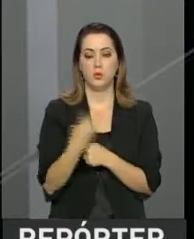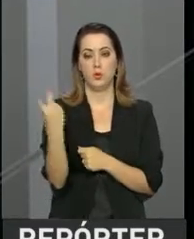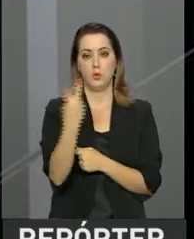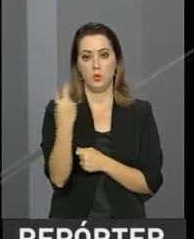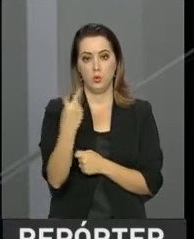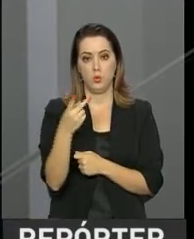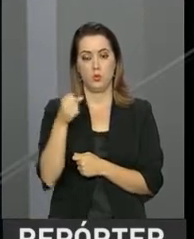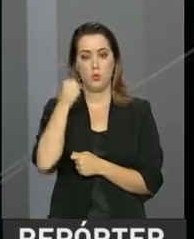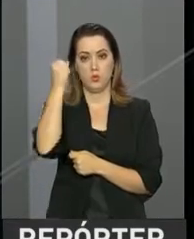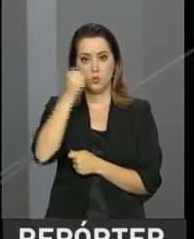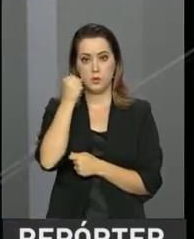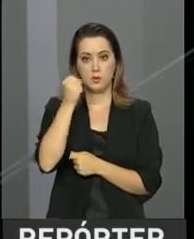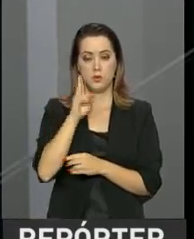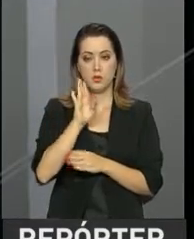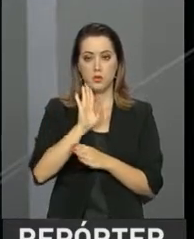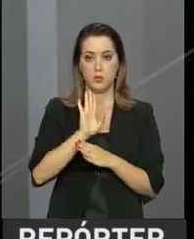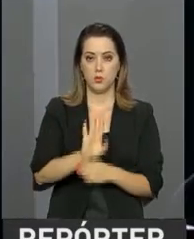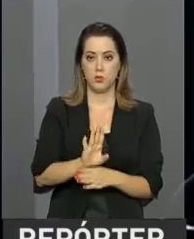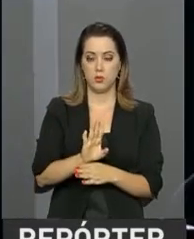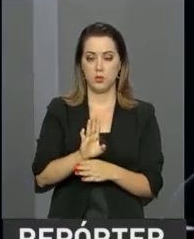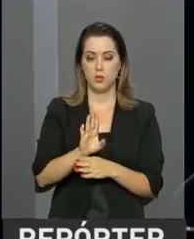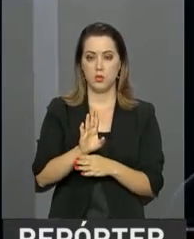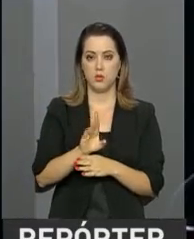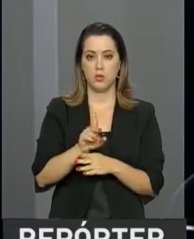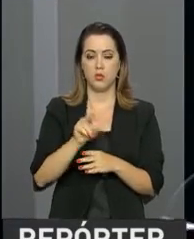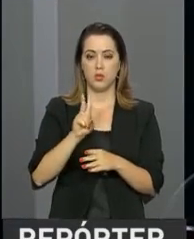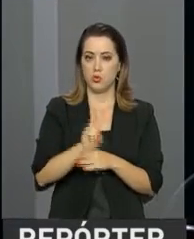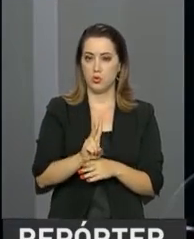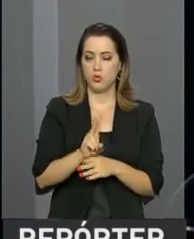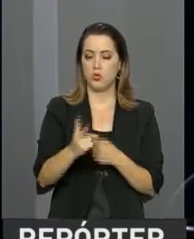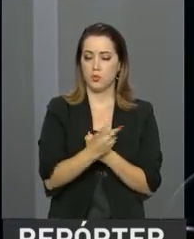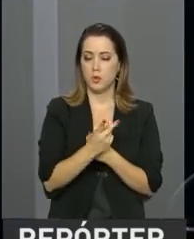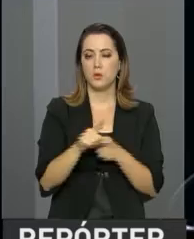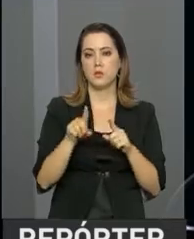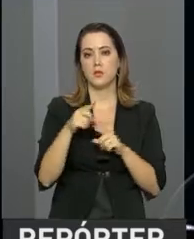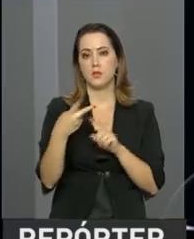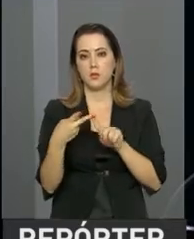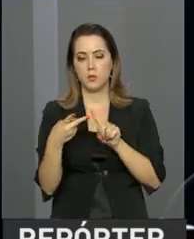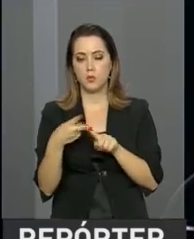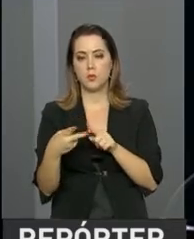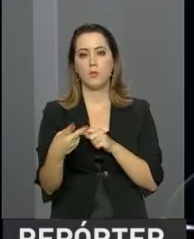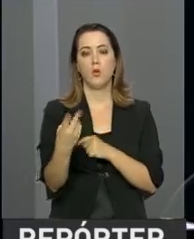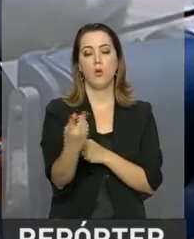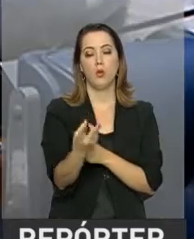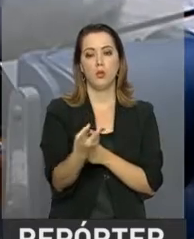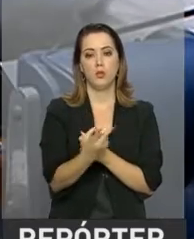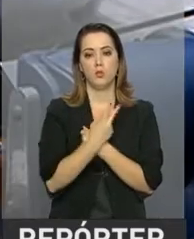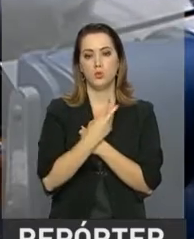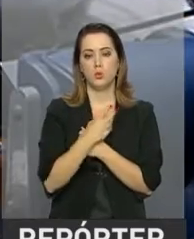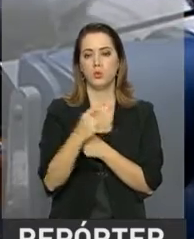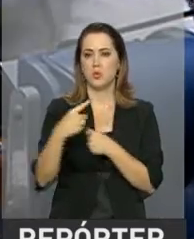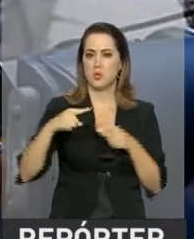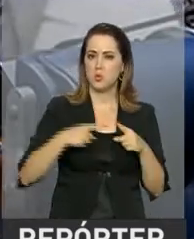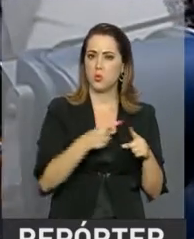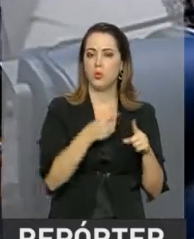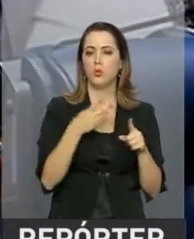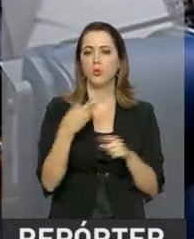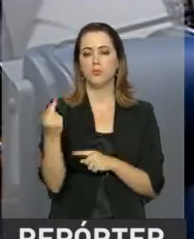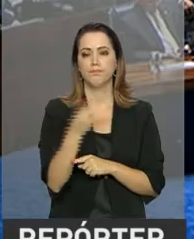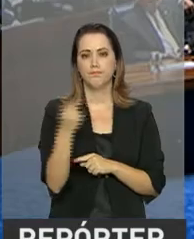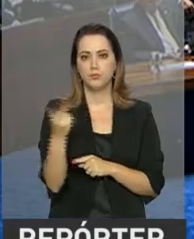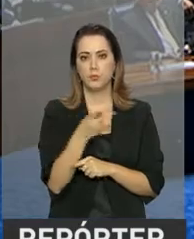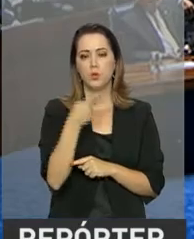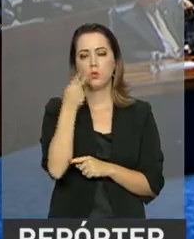impeachment e dois contrários terão 5 minutos cada para encaminhamento de votação. Depois é aberta a votação